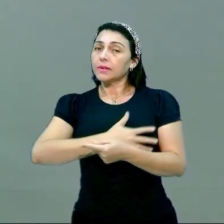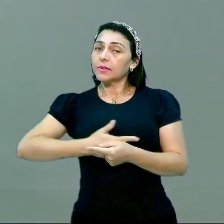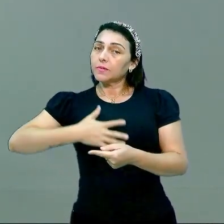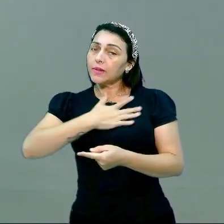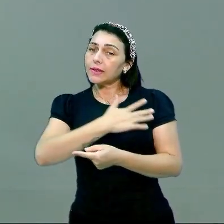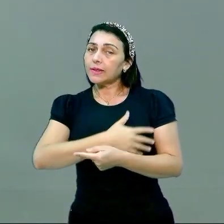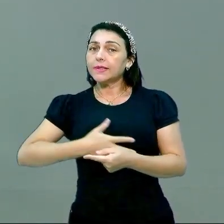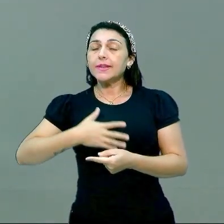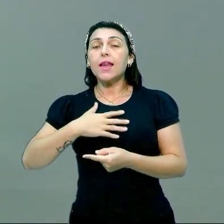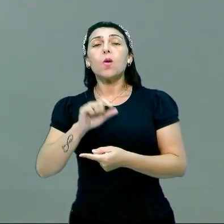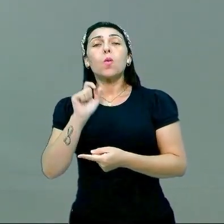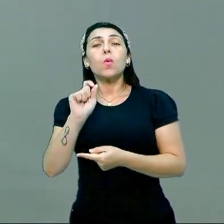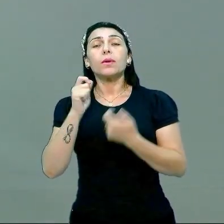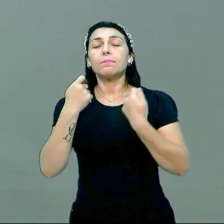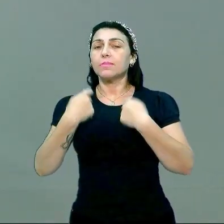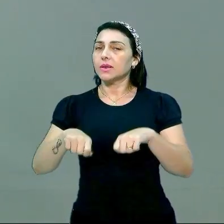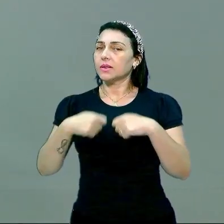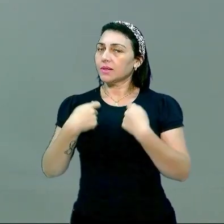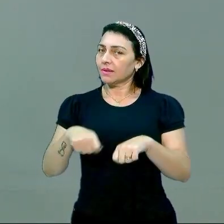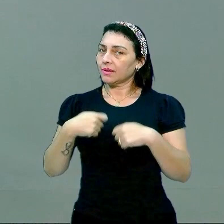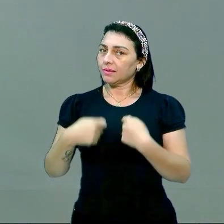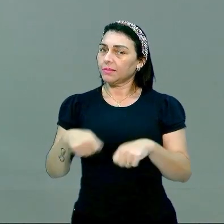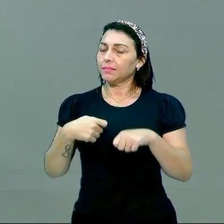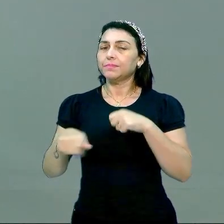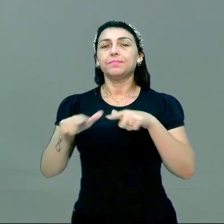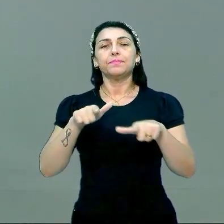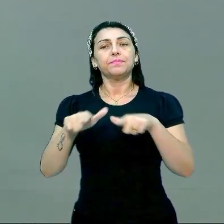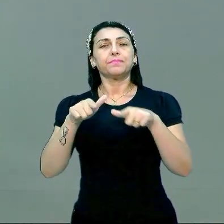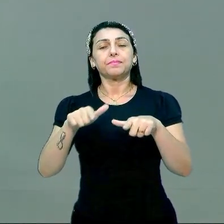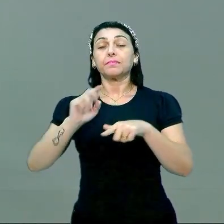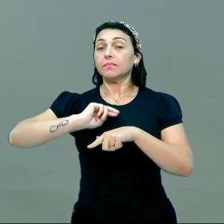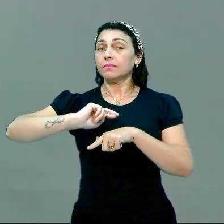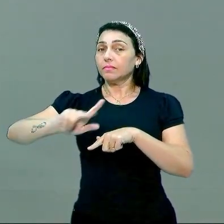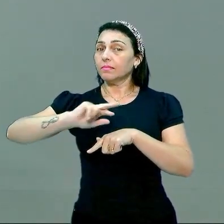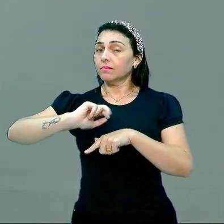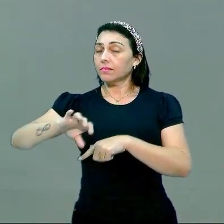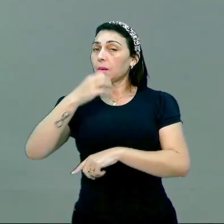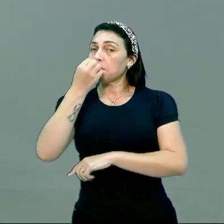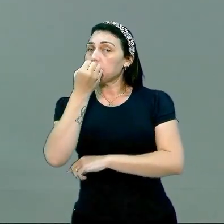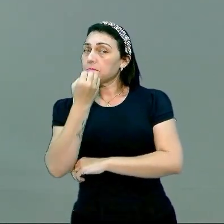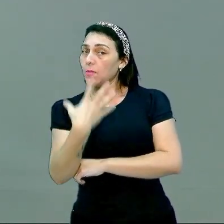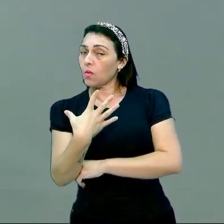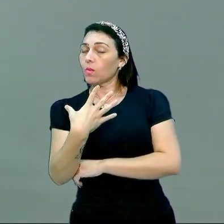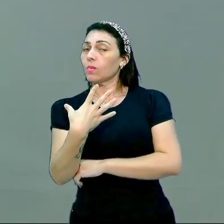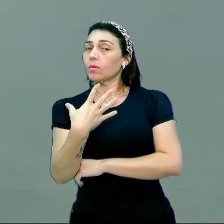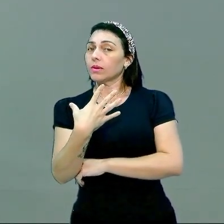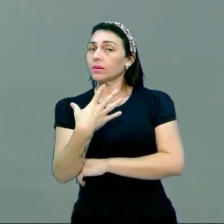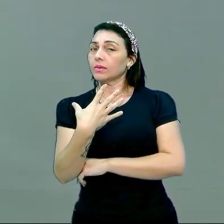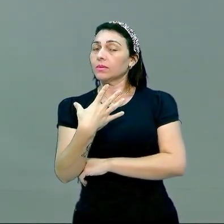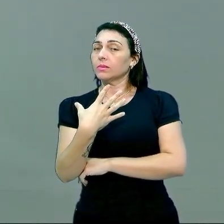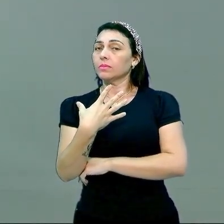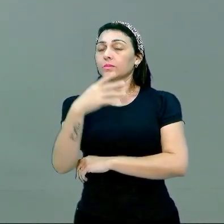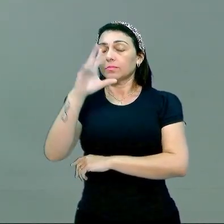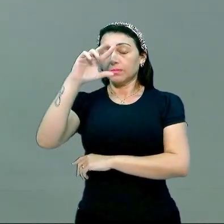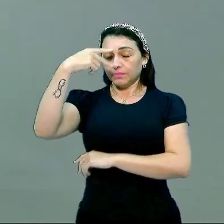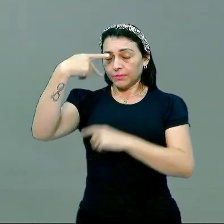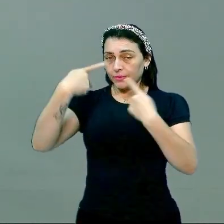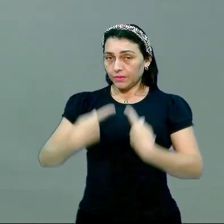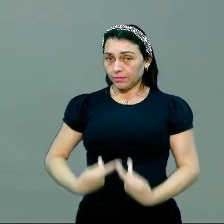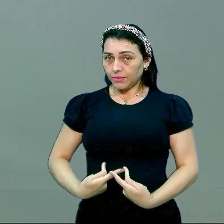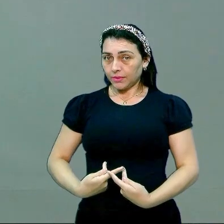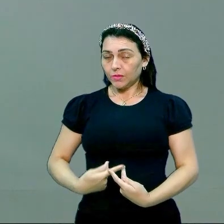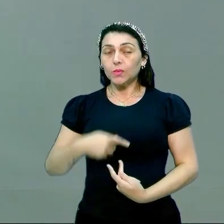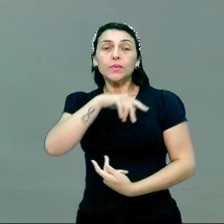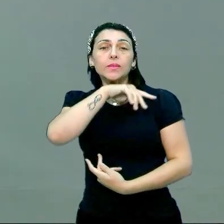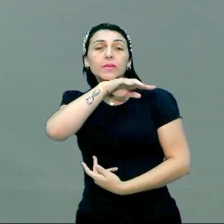satisfazer outras necessidades. O trabalho em si não é uma coisa muito desejada pelo ser humano.